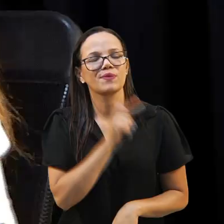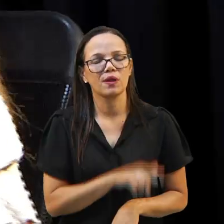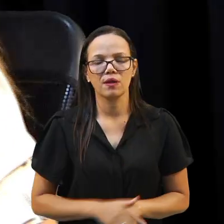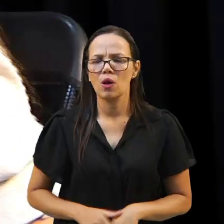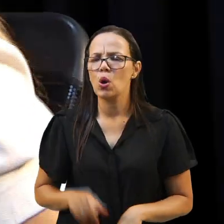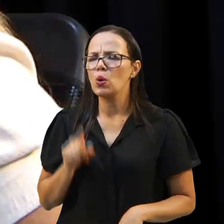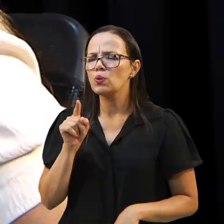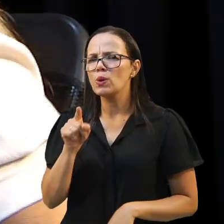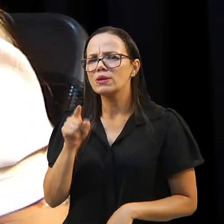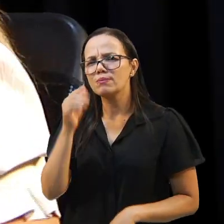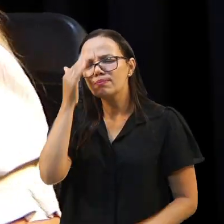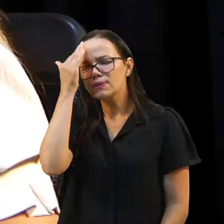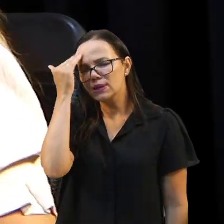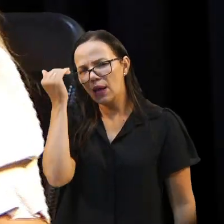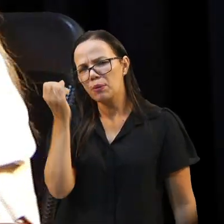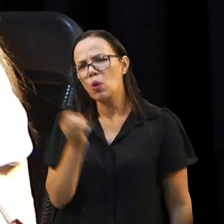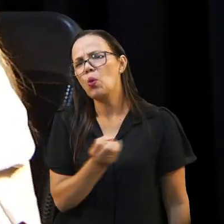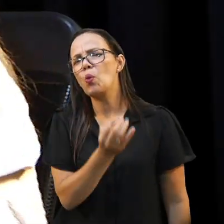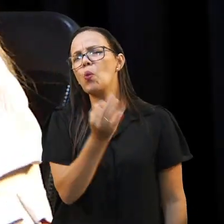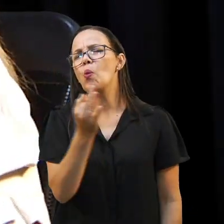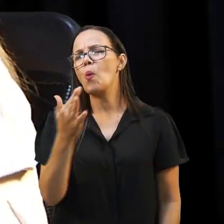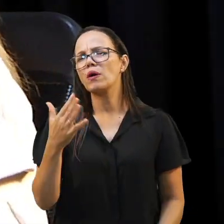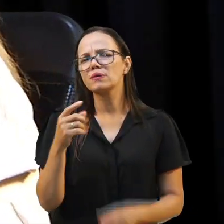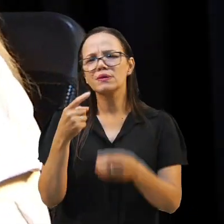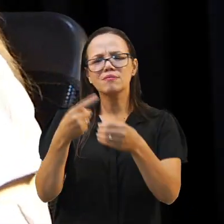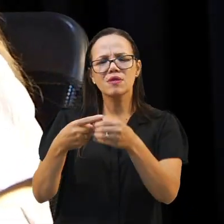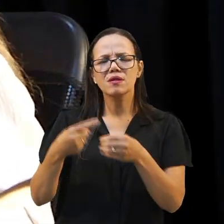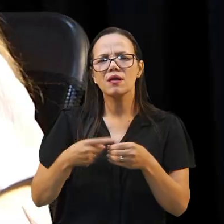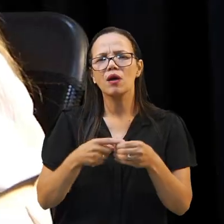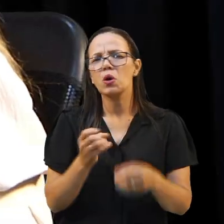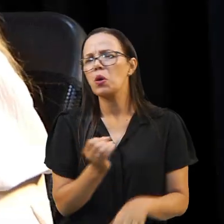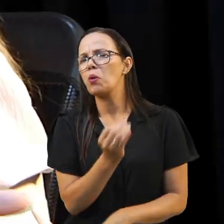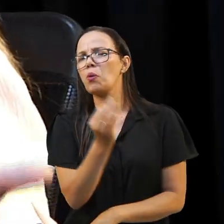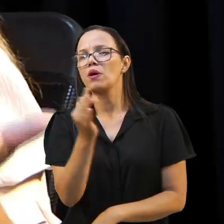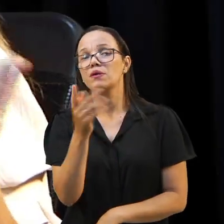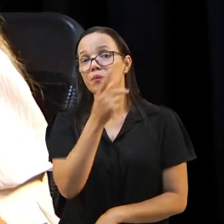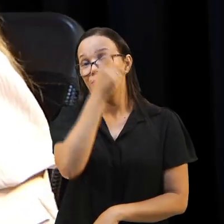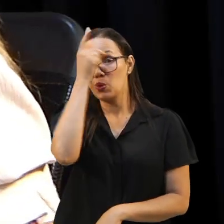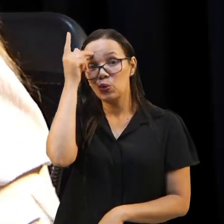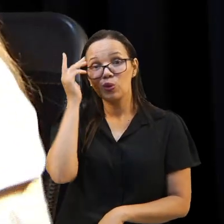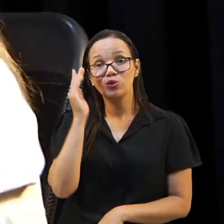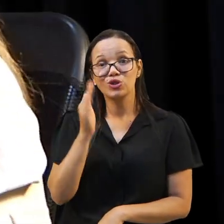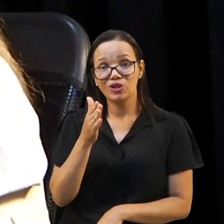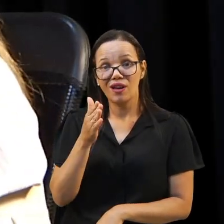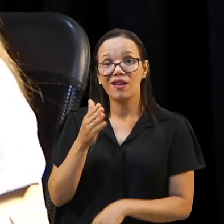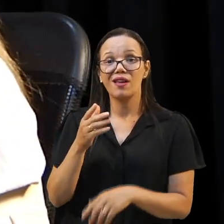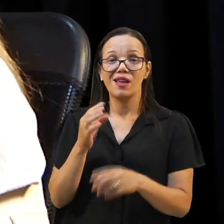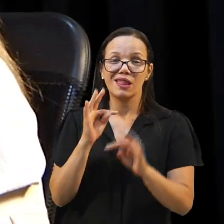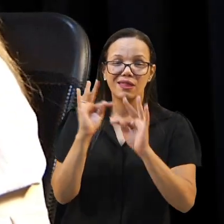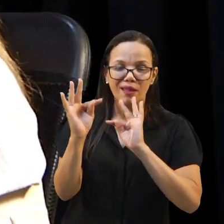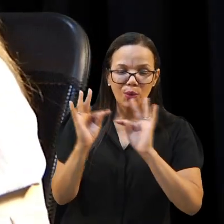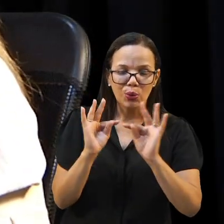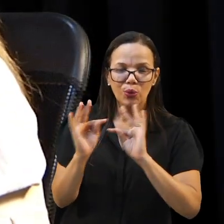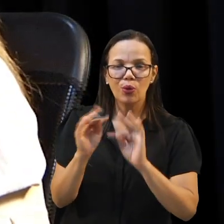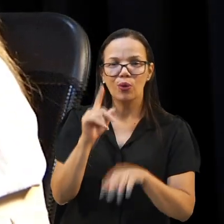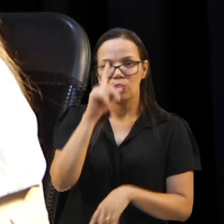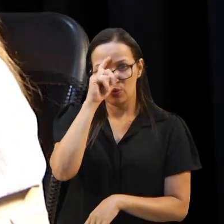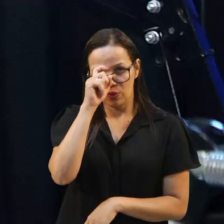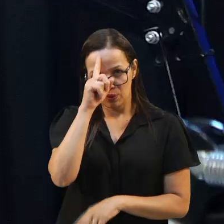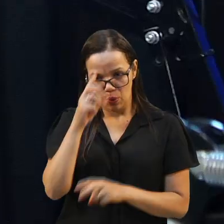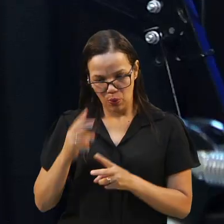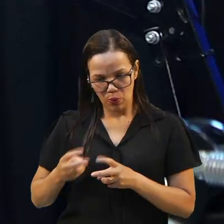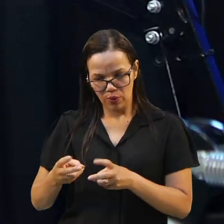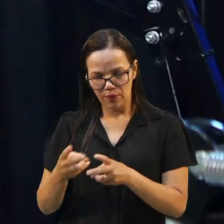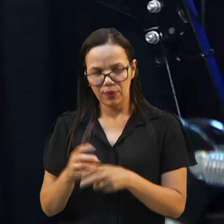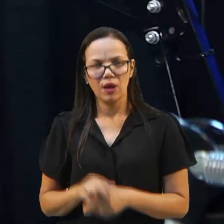senhor tem ideia, professor, de quantas cidades e quantas pessoas já passaram pelo Hospital do Câncer? Eu